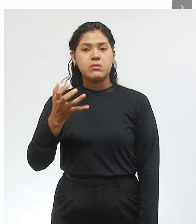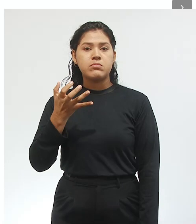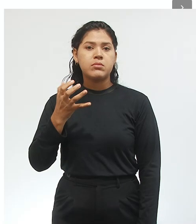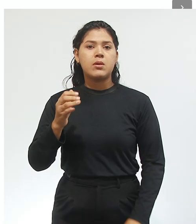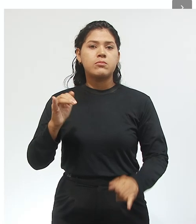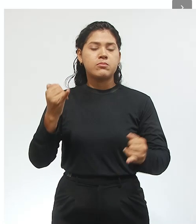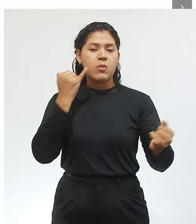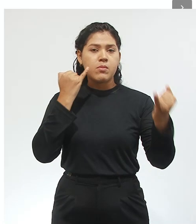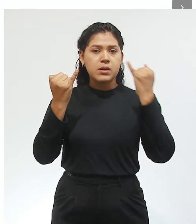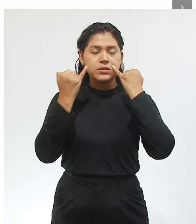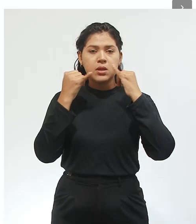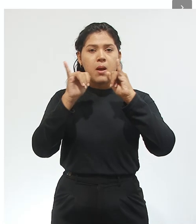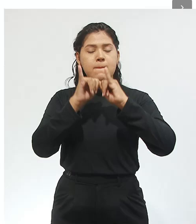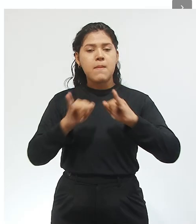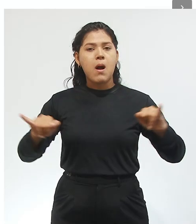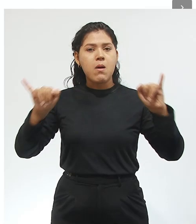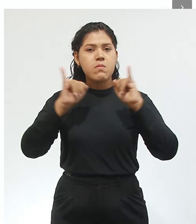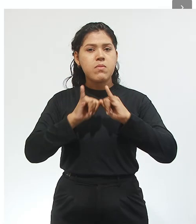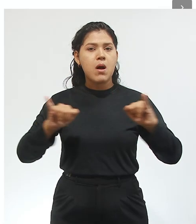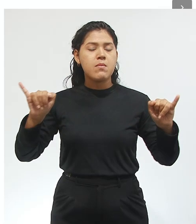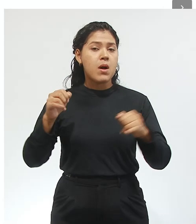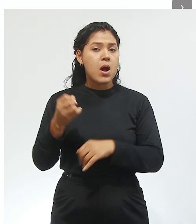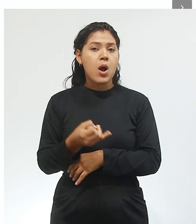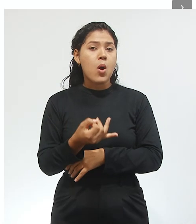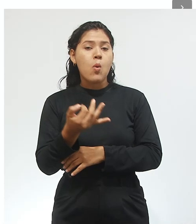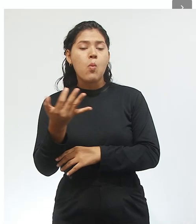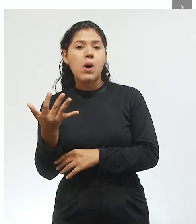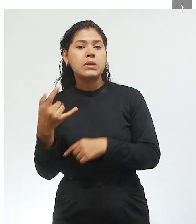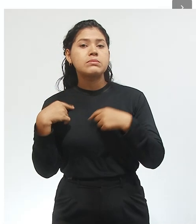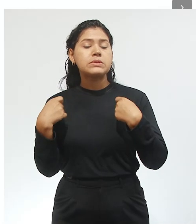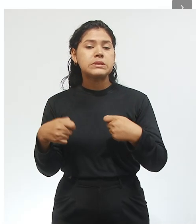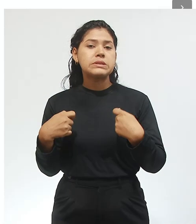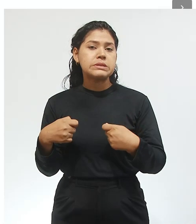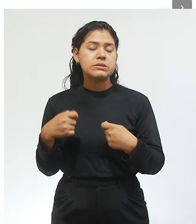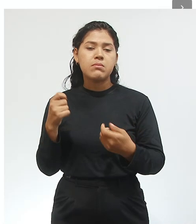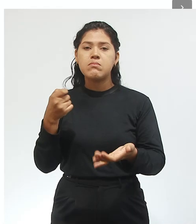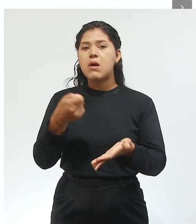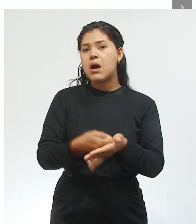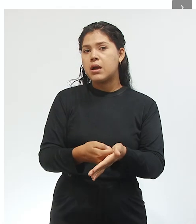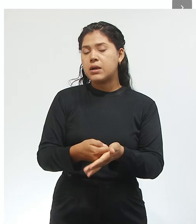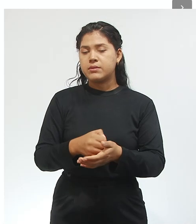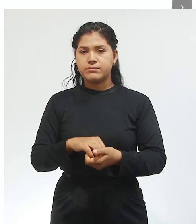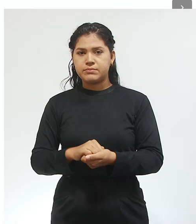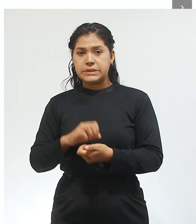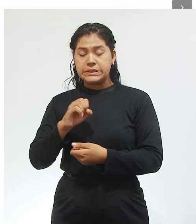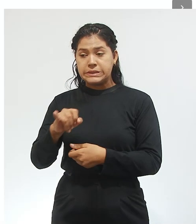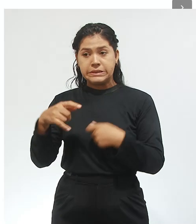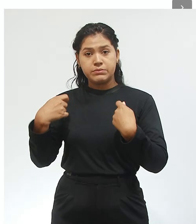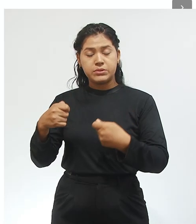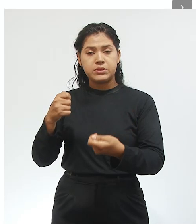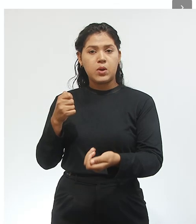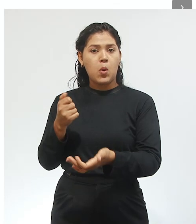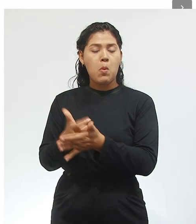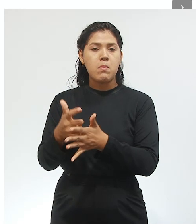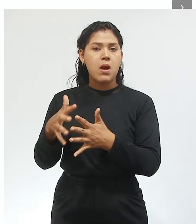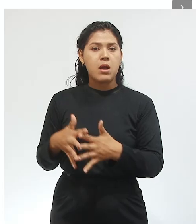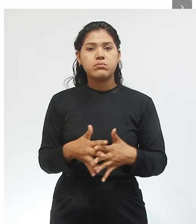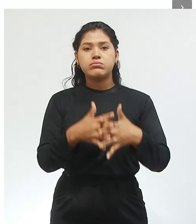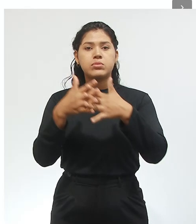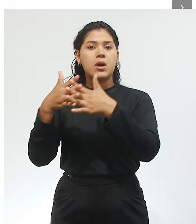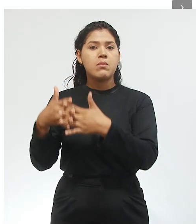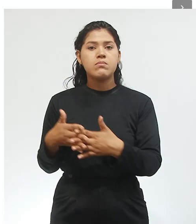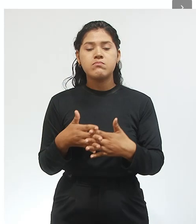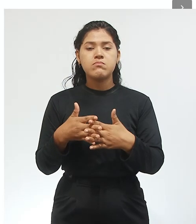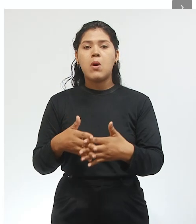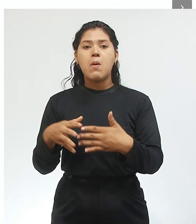se eu vou criar novos canais, por exemplo, eu vou criar uma unidade móvel, vou trocar meu ponto de atendimento de um